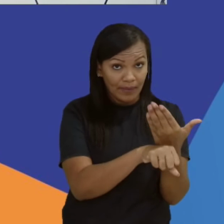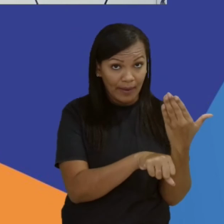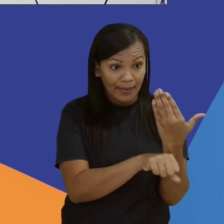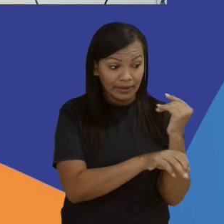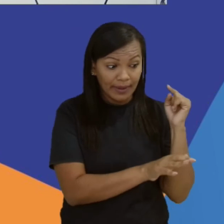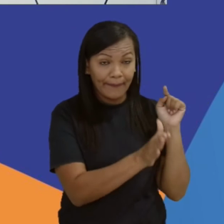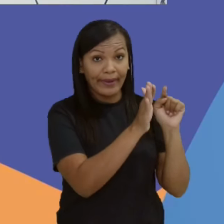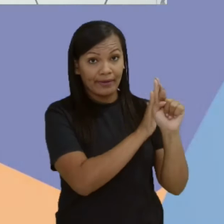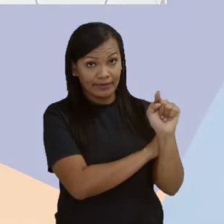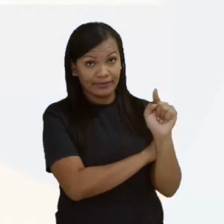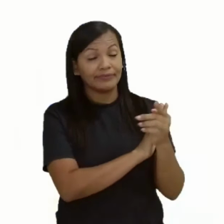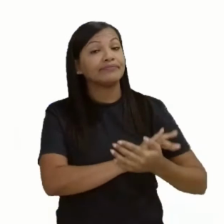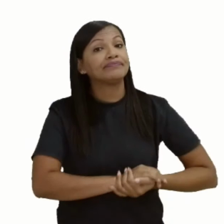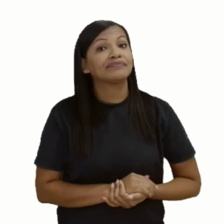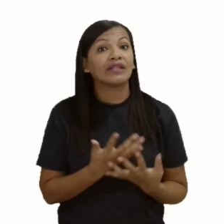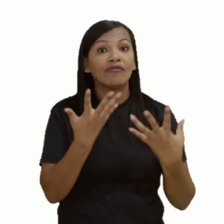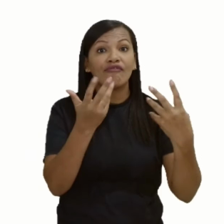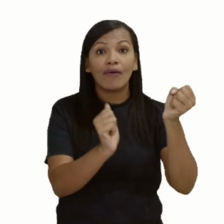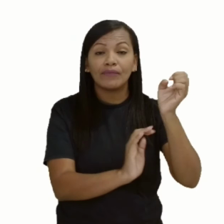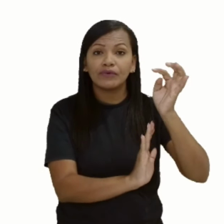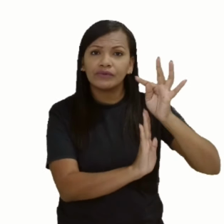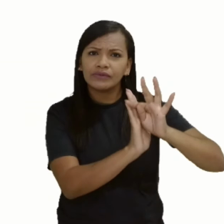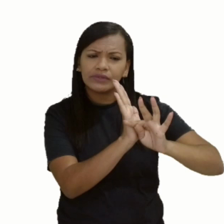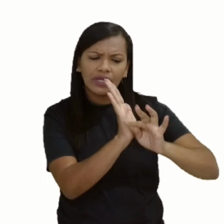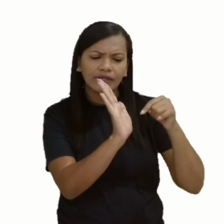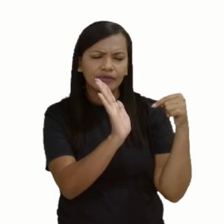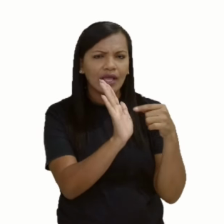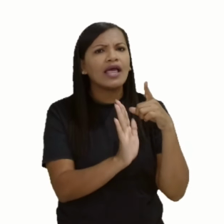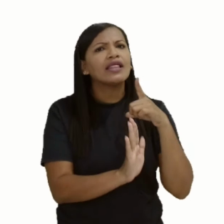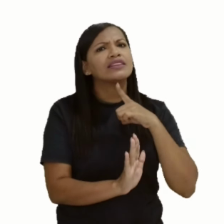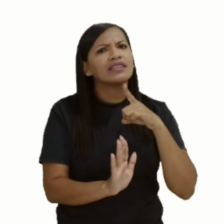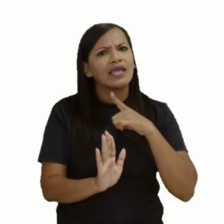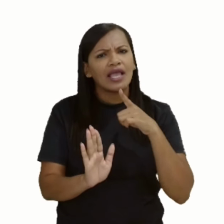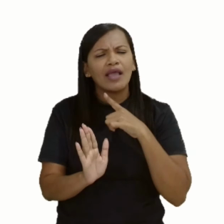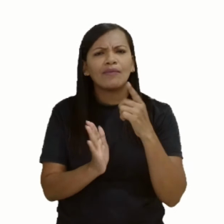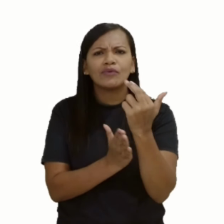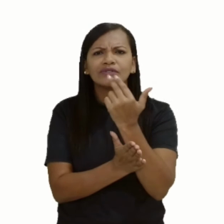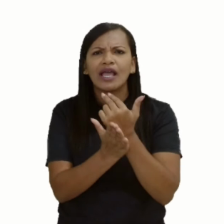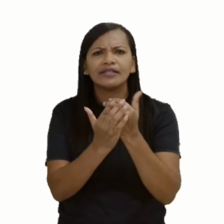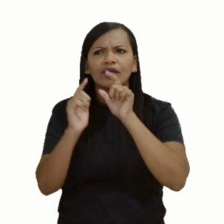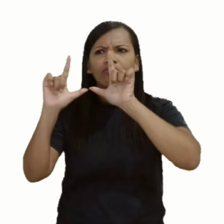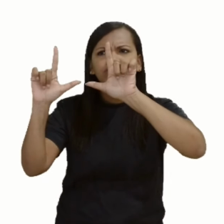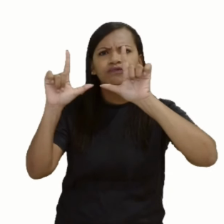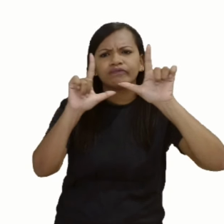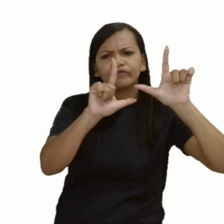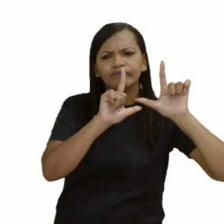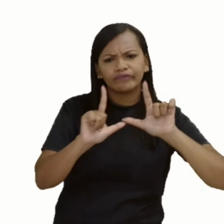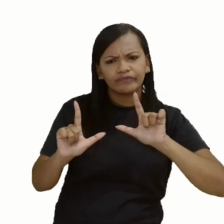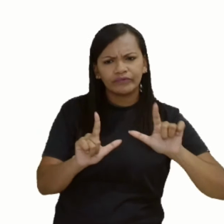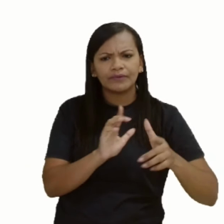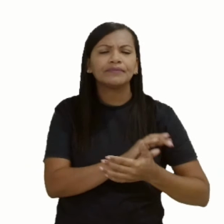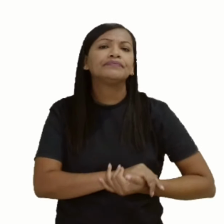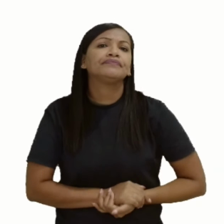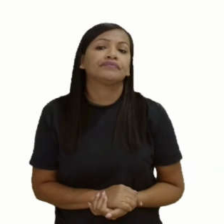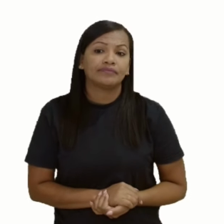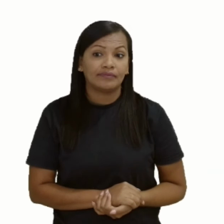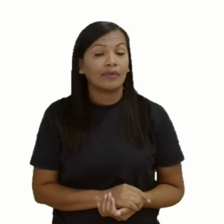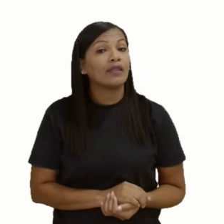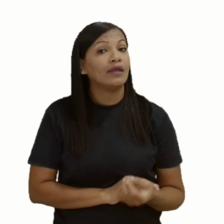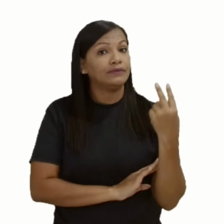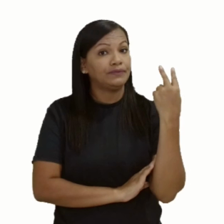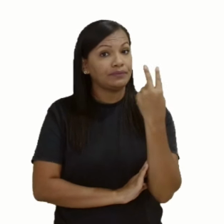questão? Vamos ler um texto, né? Temos aí uma charge. Invasões na net. Temos aí